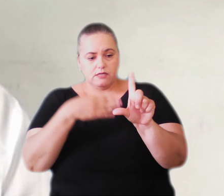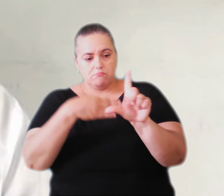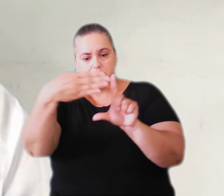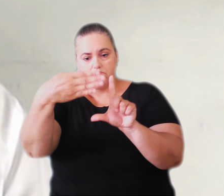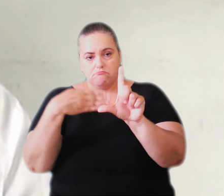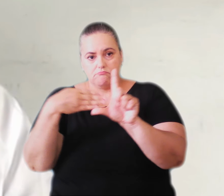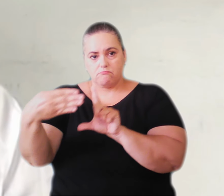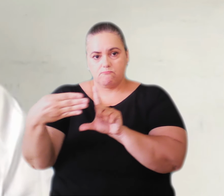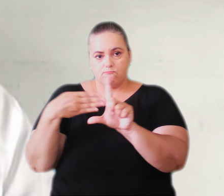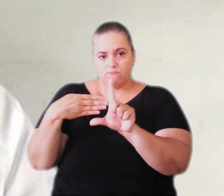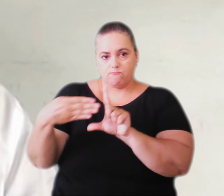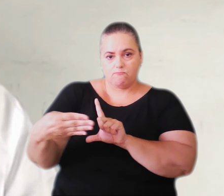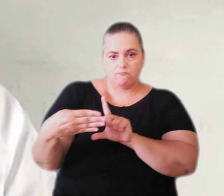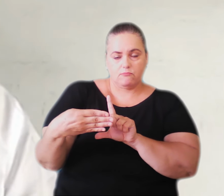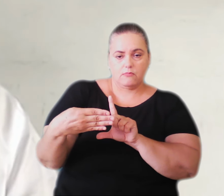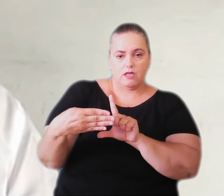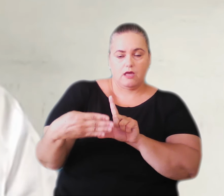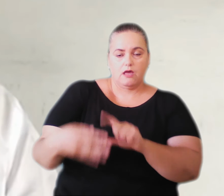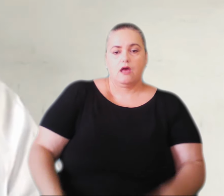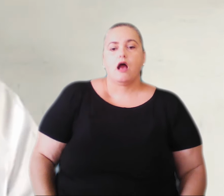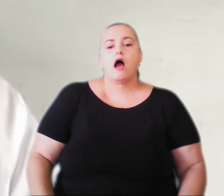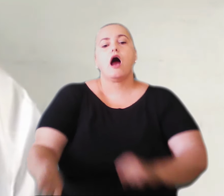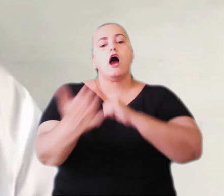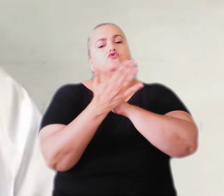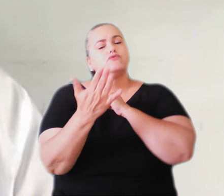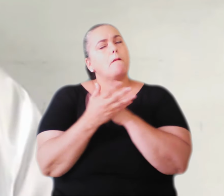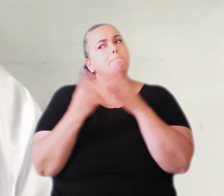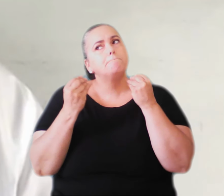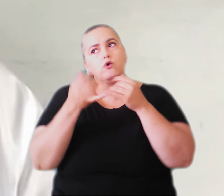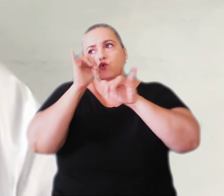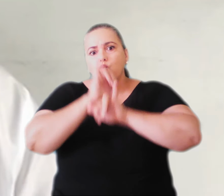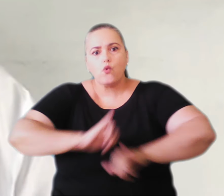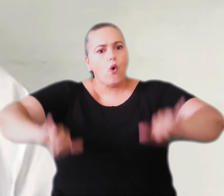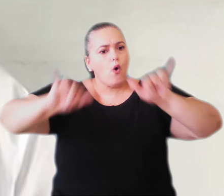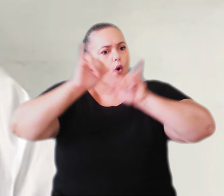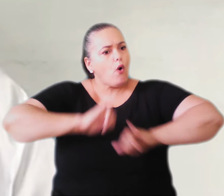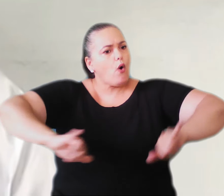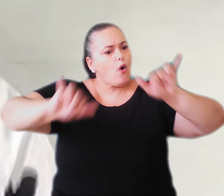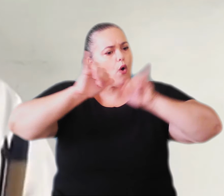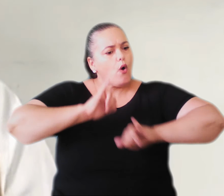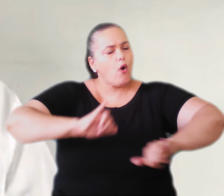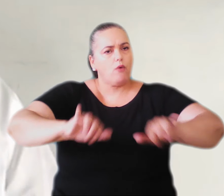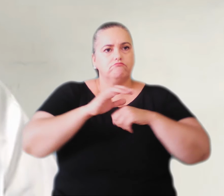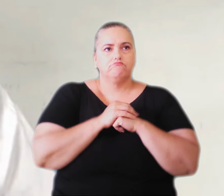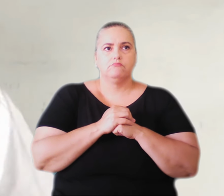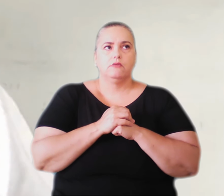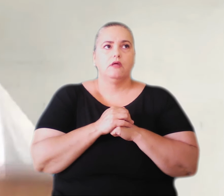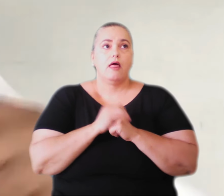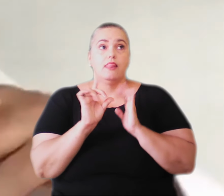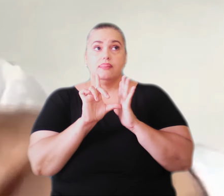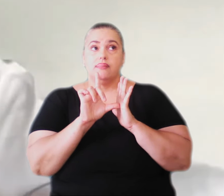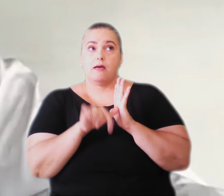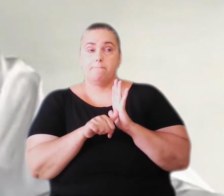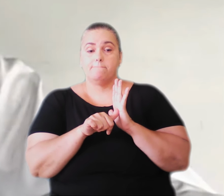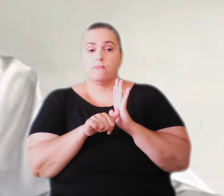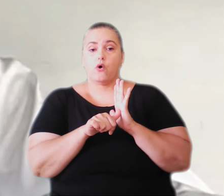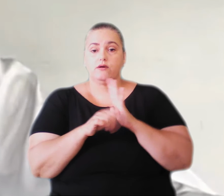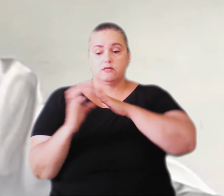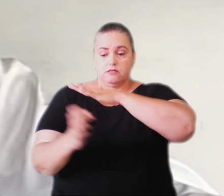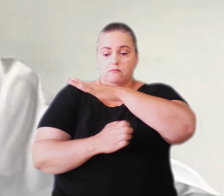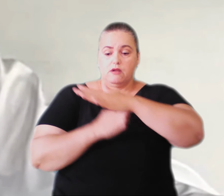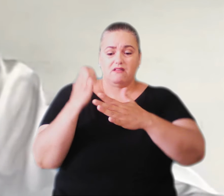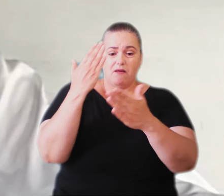E ganhava isso aí, né? Isso aí ajudava muito, juro para vocês, ajudava muito. E depois as gravadoras foram